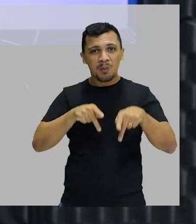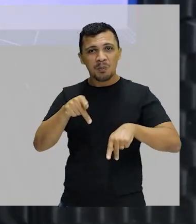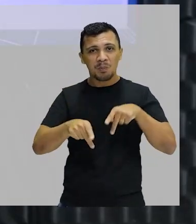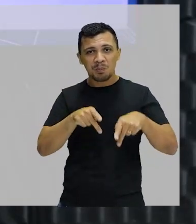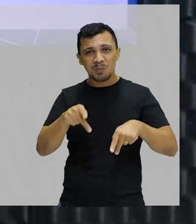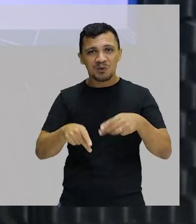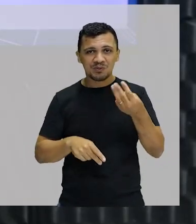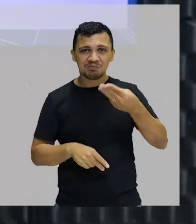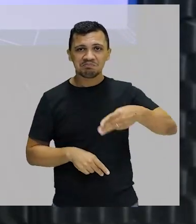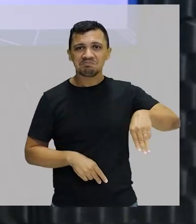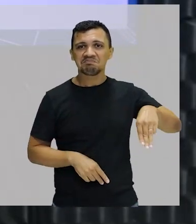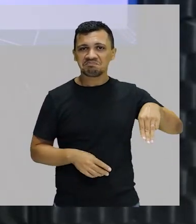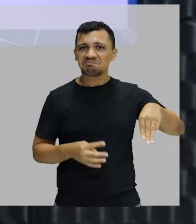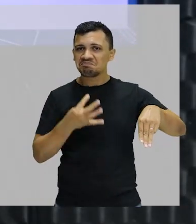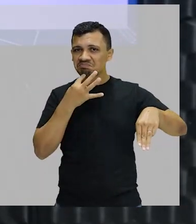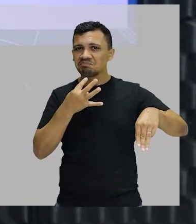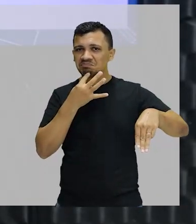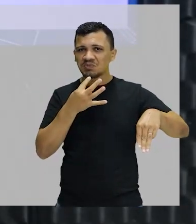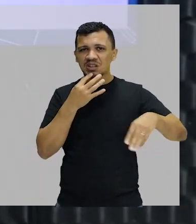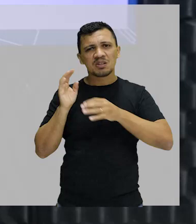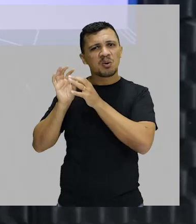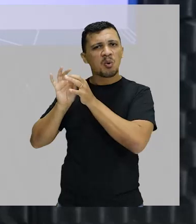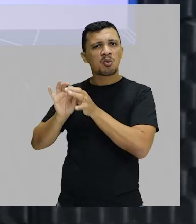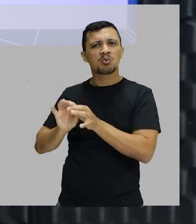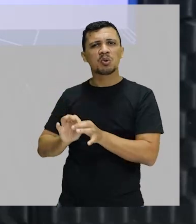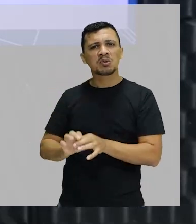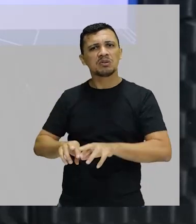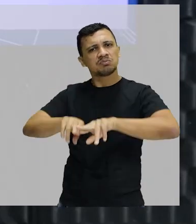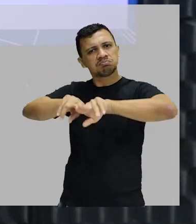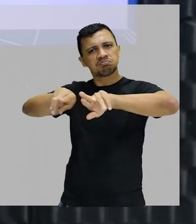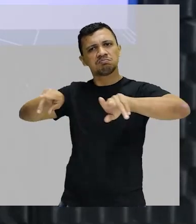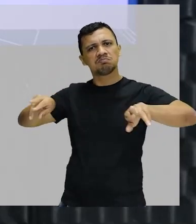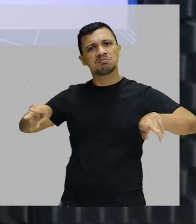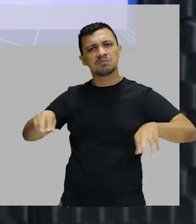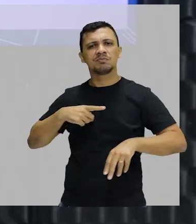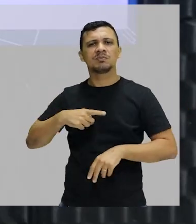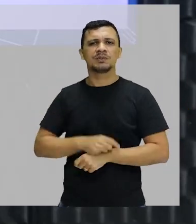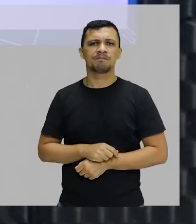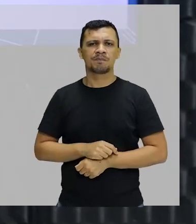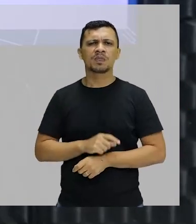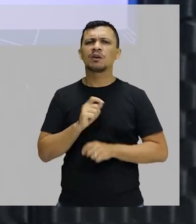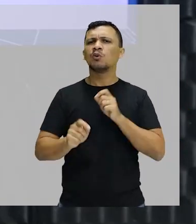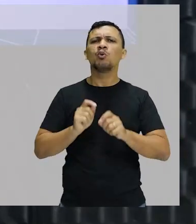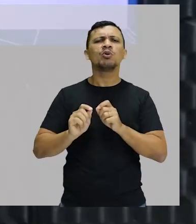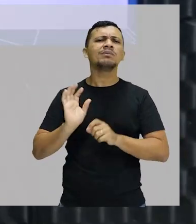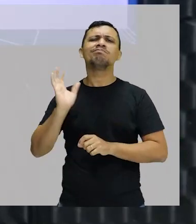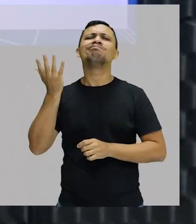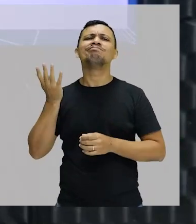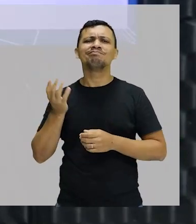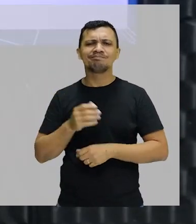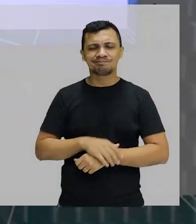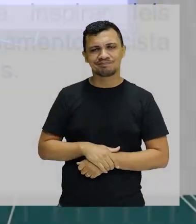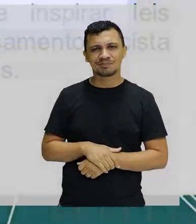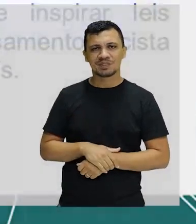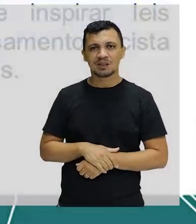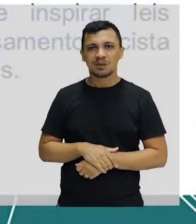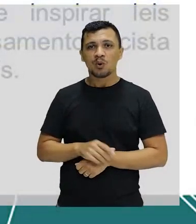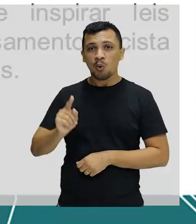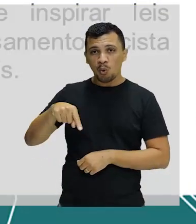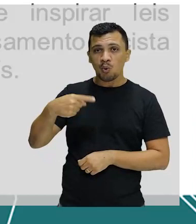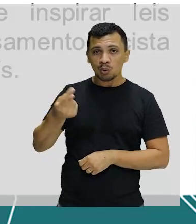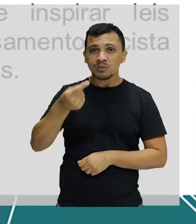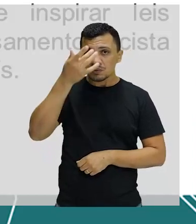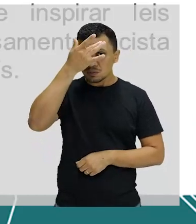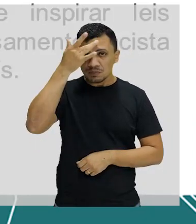nome muitas vezes em contextos distintos, certo? E aí, pessoal, o que acontece? Outros autores também acabaram abraçando